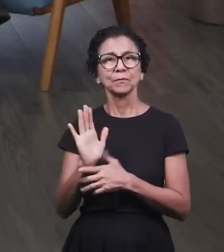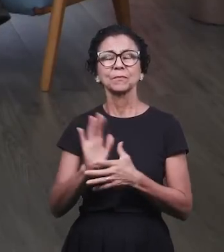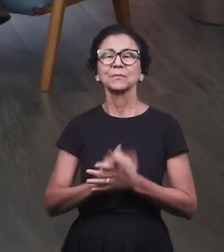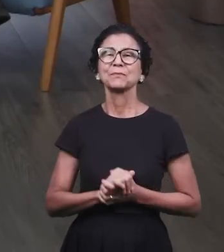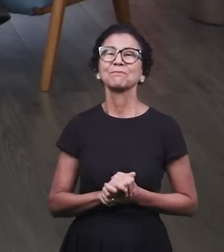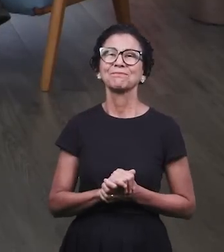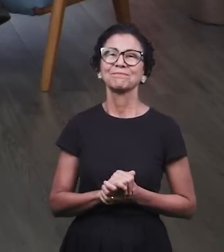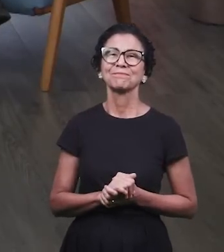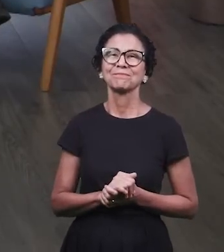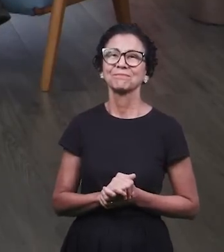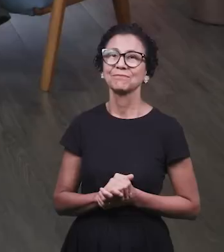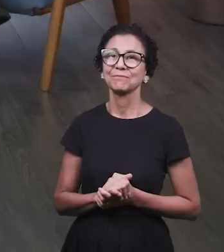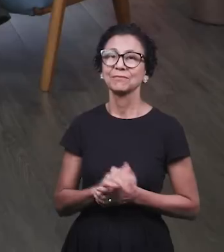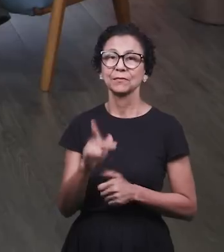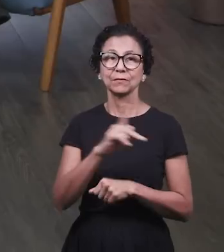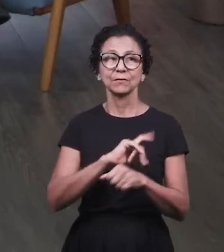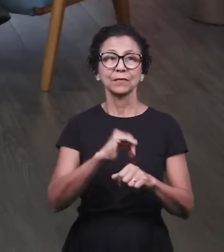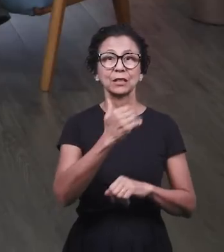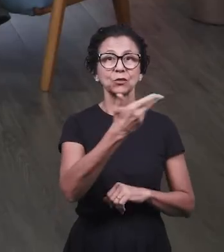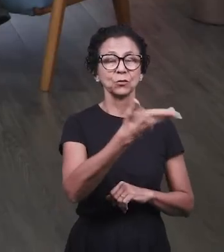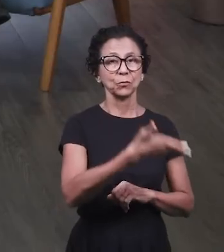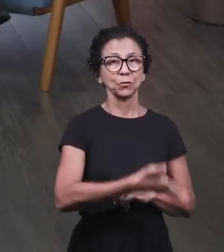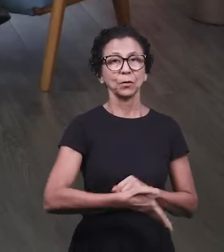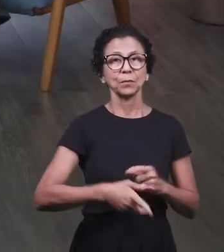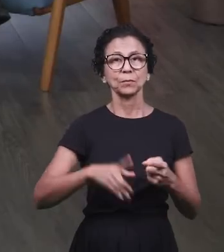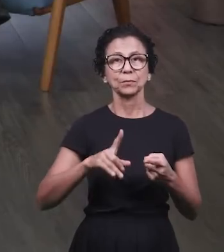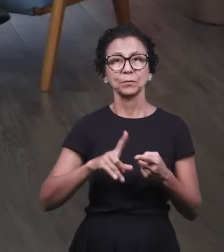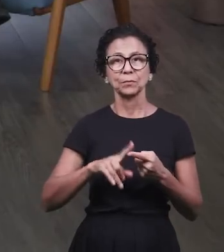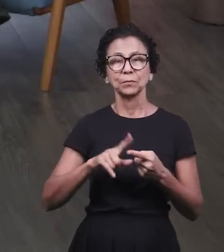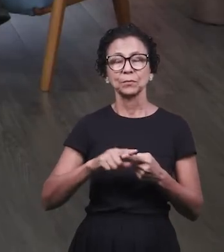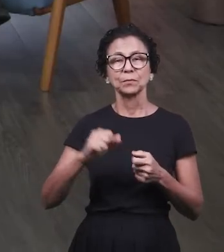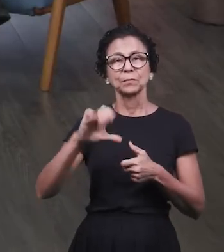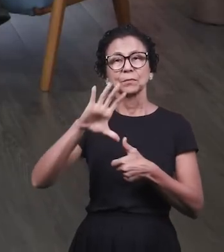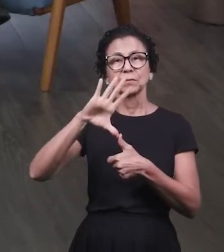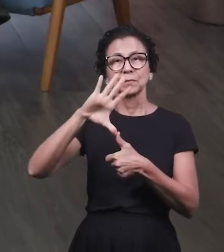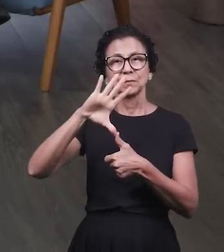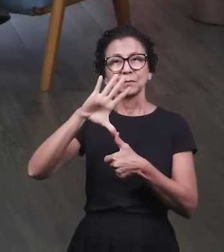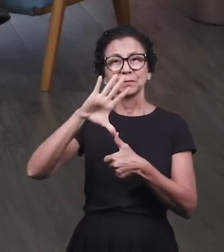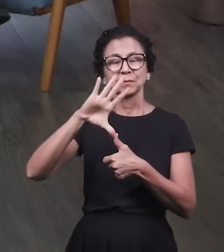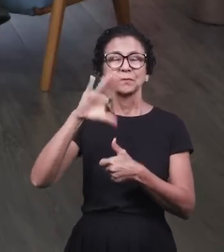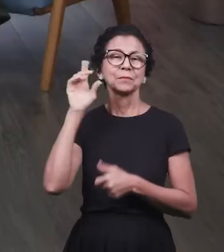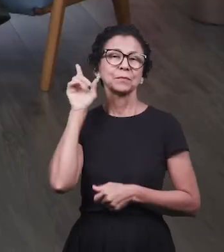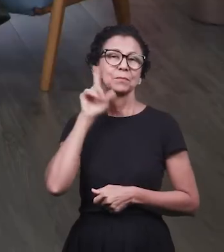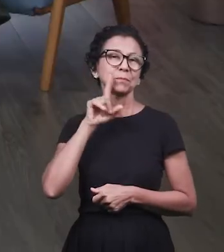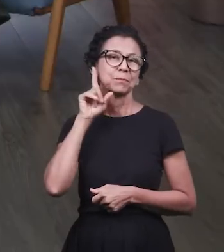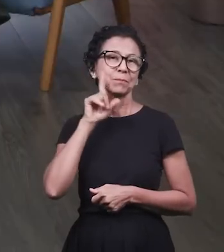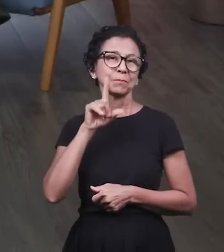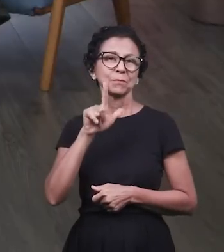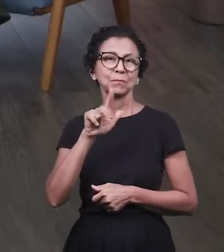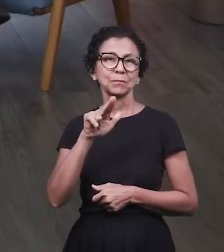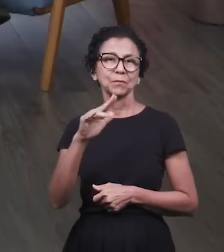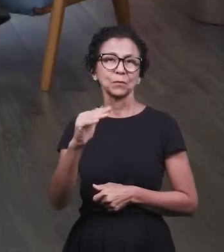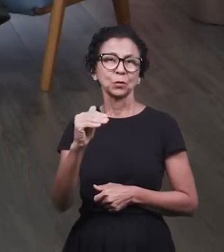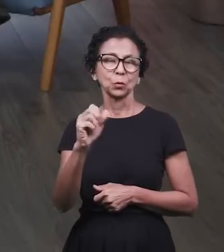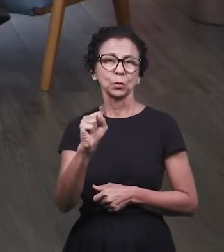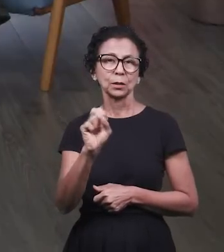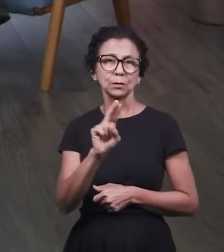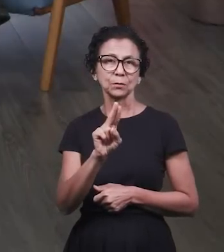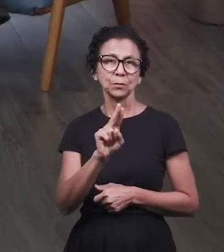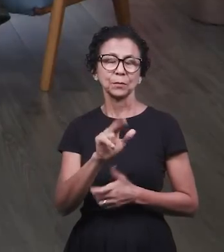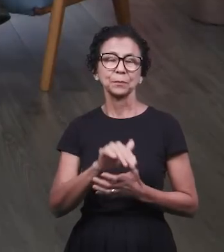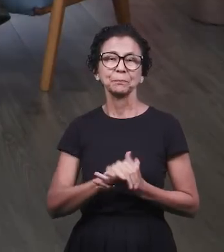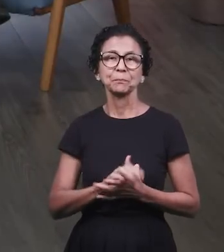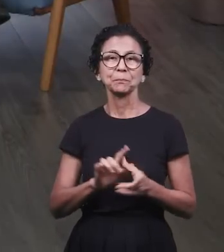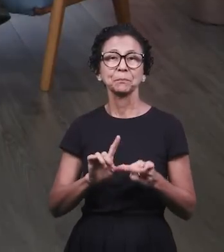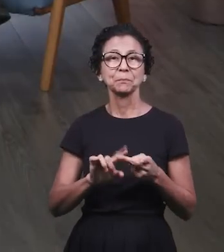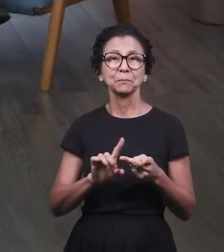as 2 mensagens vêm do exterior. Uma vem da América do Norte, dos Estados Unidos, nosso irmão Lucas de Newark, nos Estados